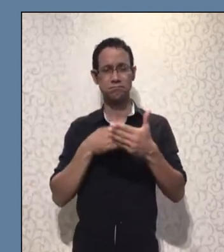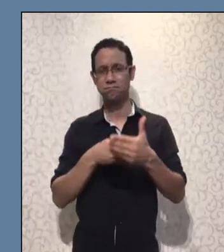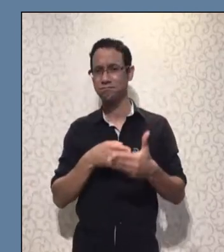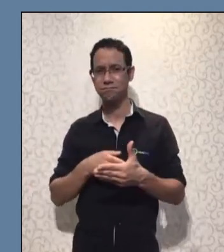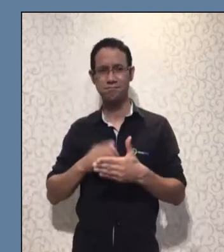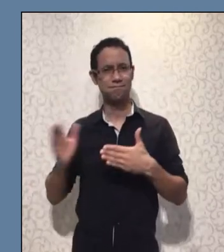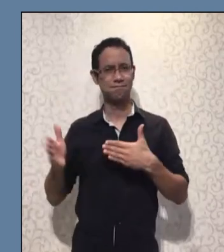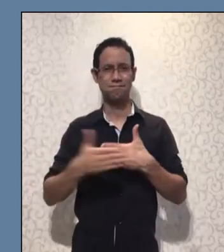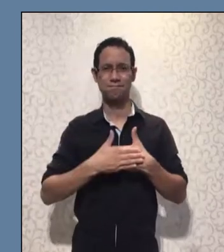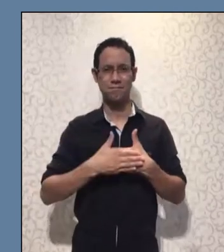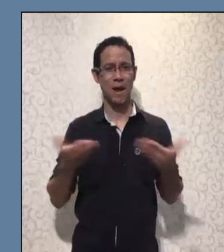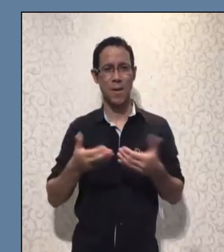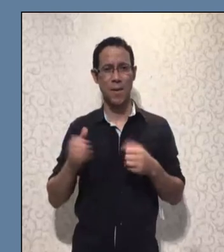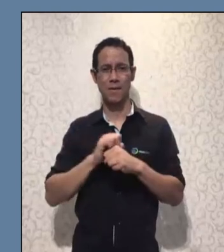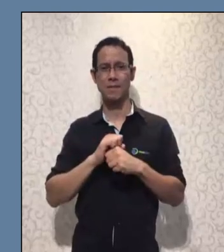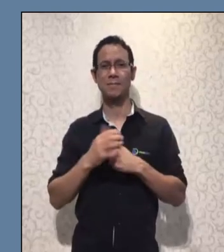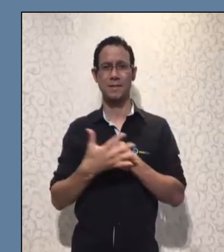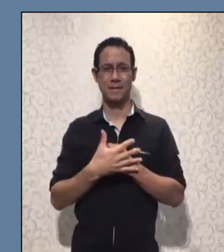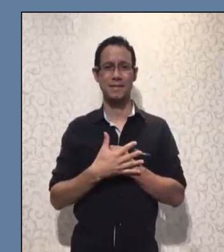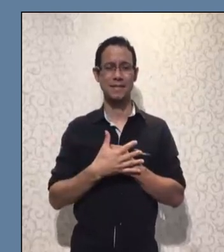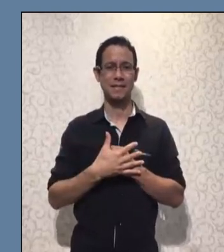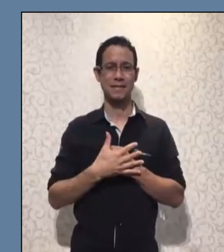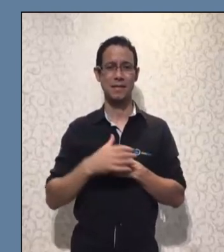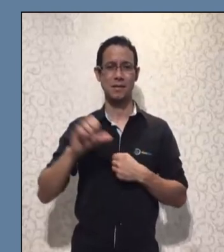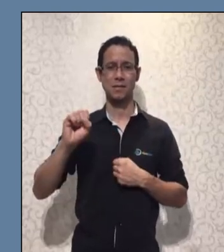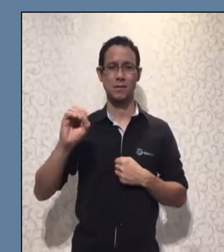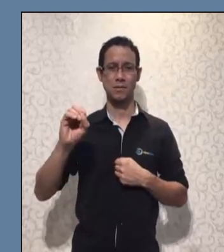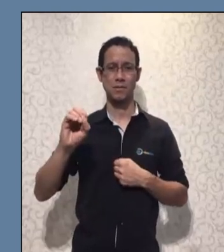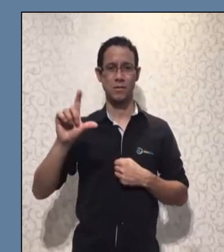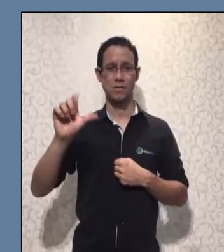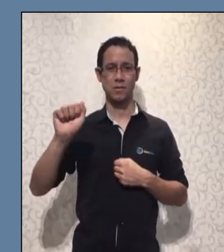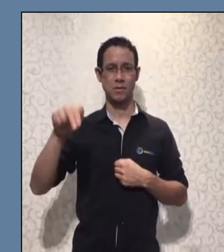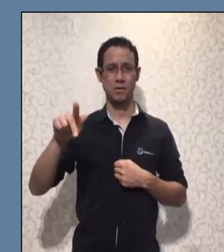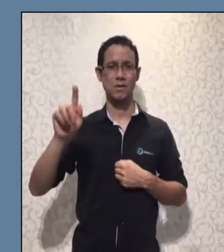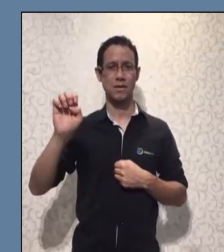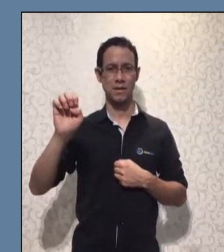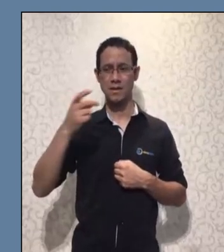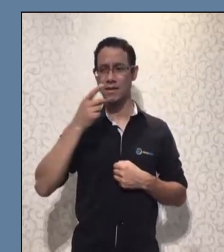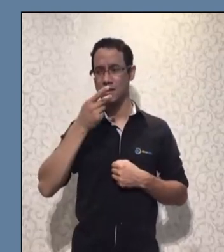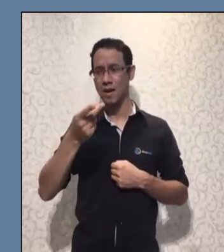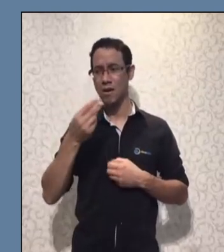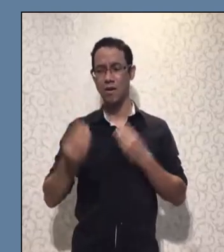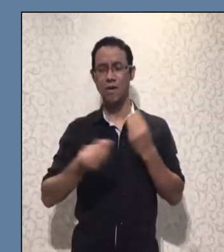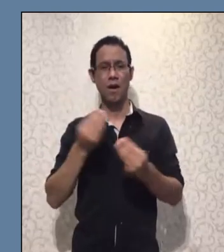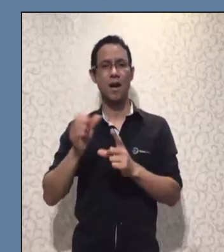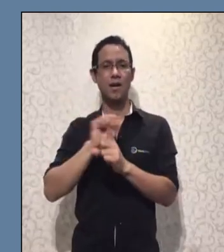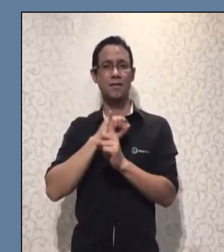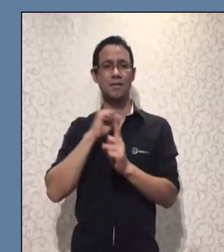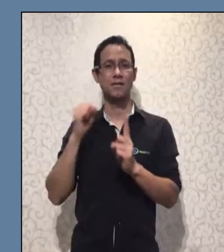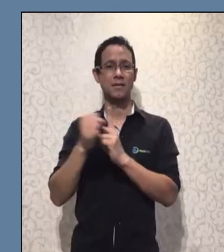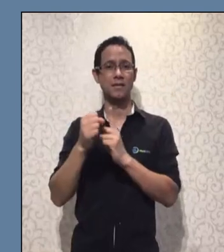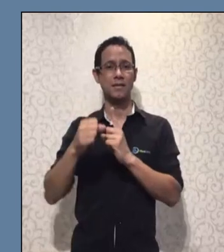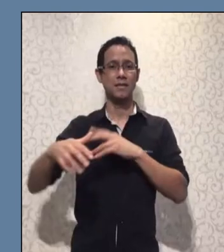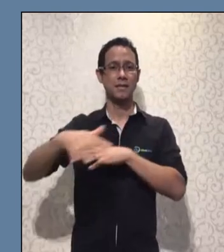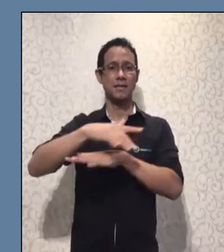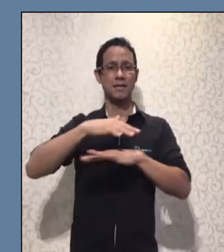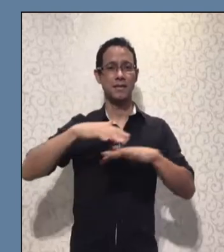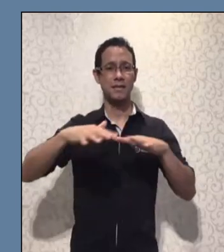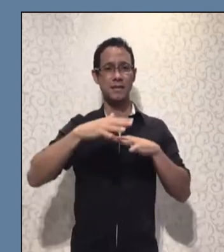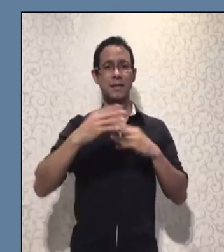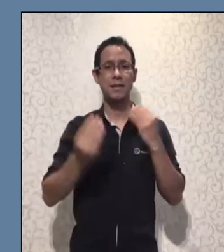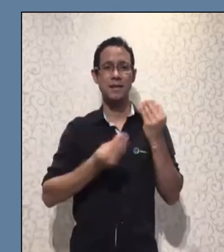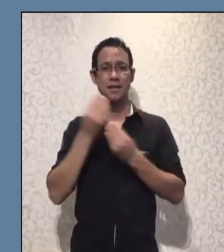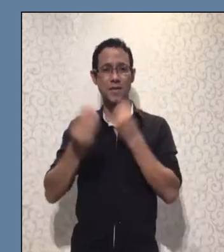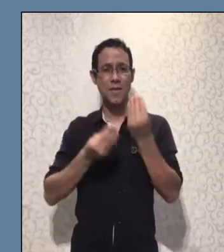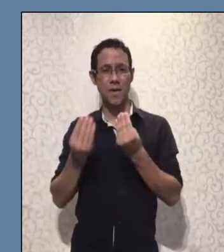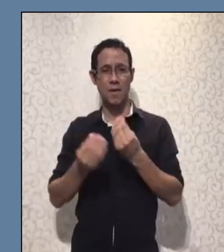nos trouxe, acho que foi Solange que em algum momento evocou o papel socializante, essa missão do museu como espaço de socialização.